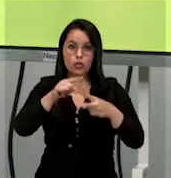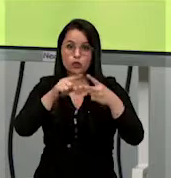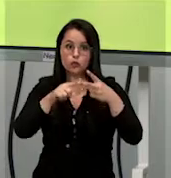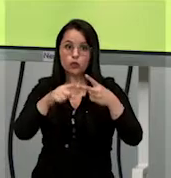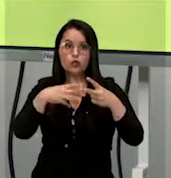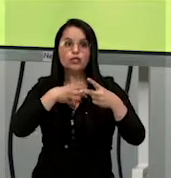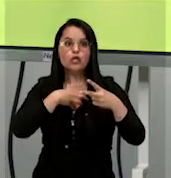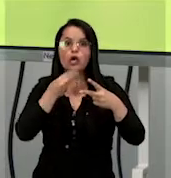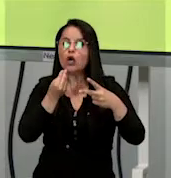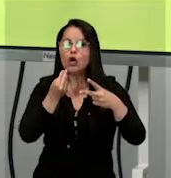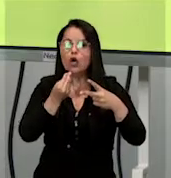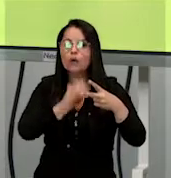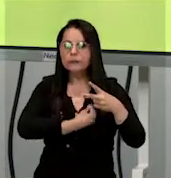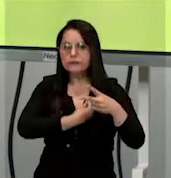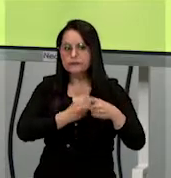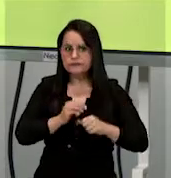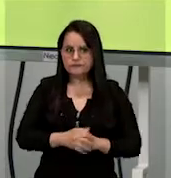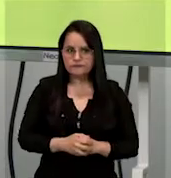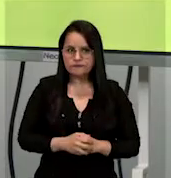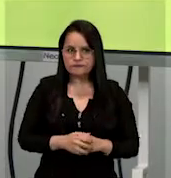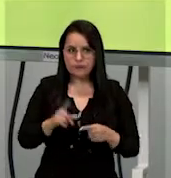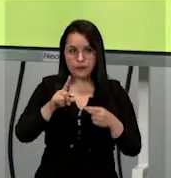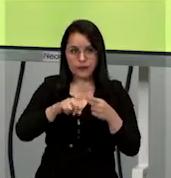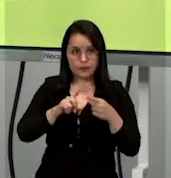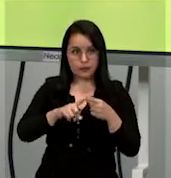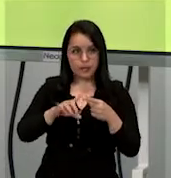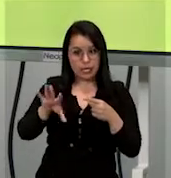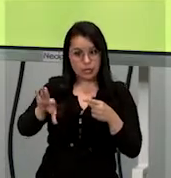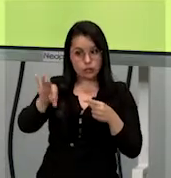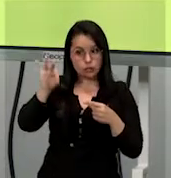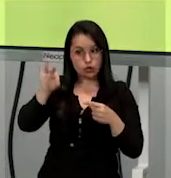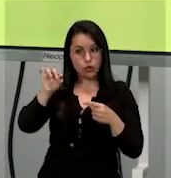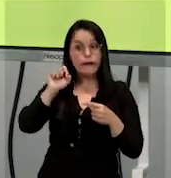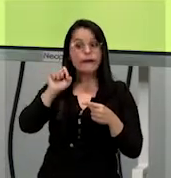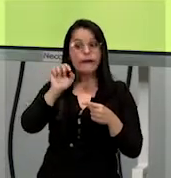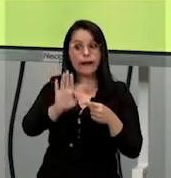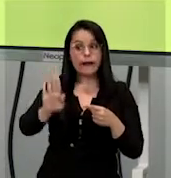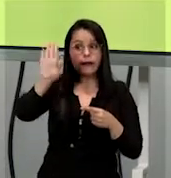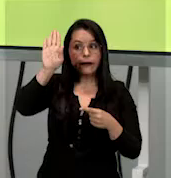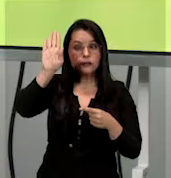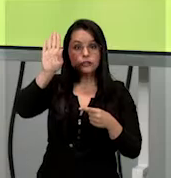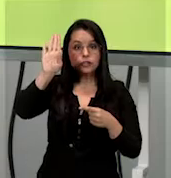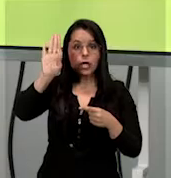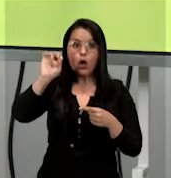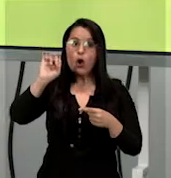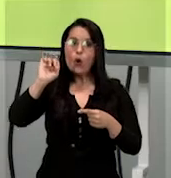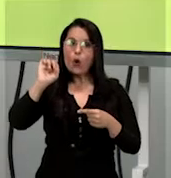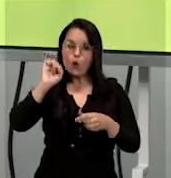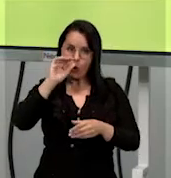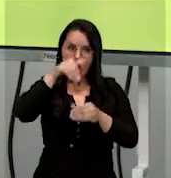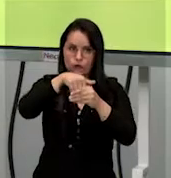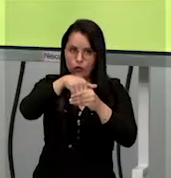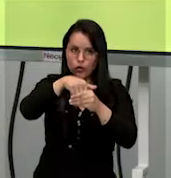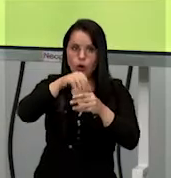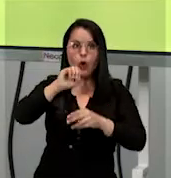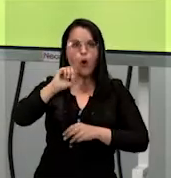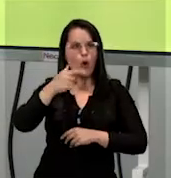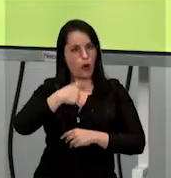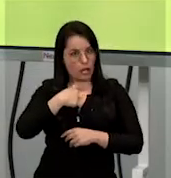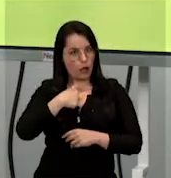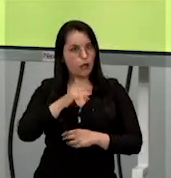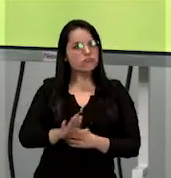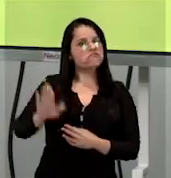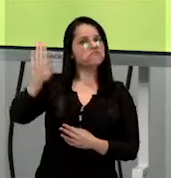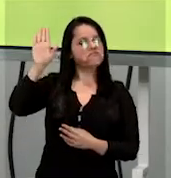formas de participar são elegendo os meus representantes ou então sendo eleita. Eu posso me candidatar para ser eleita,